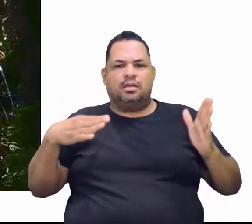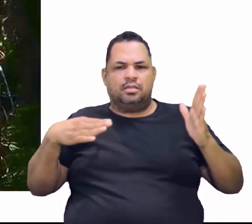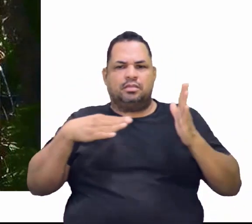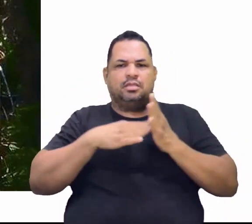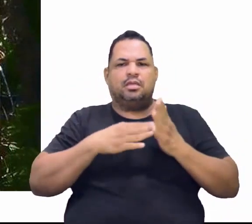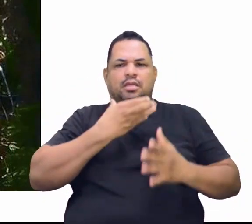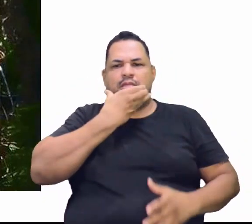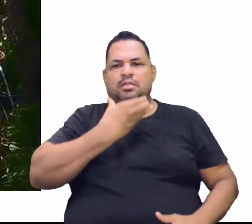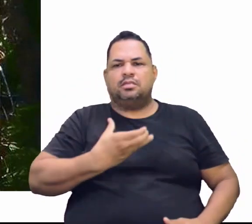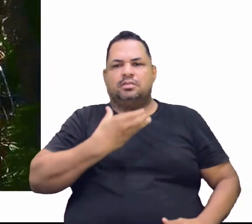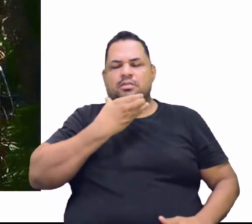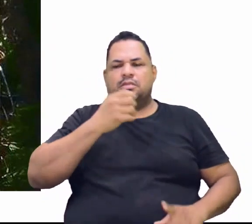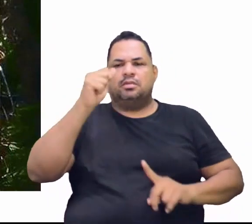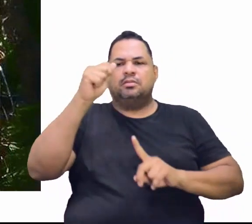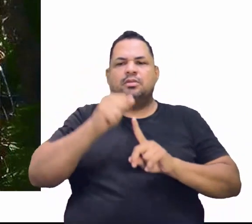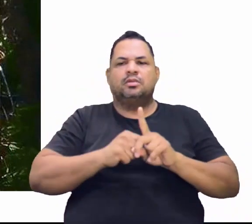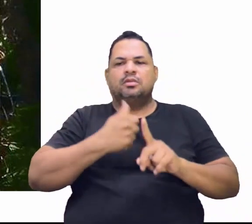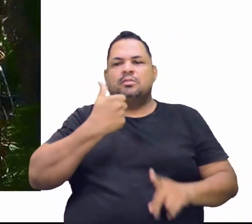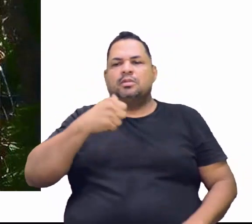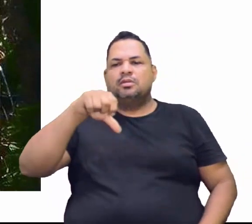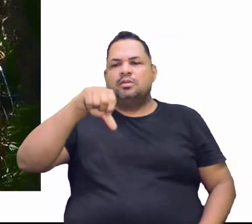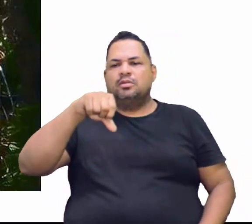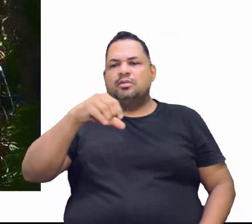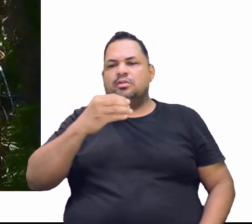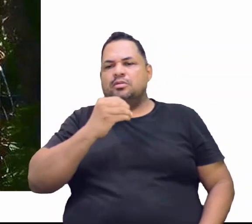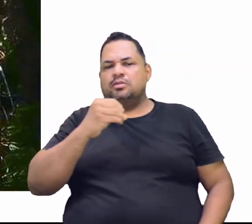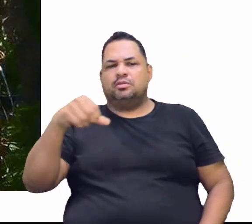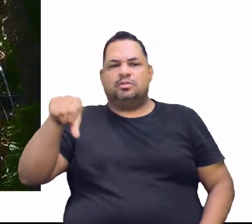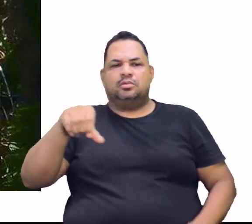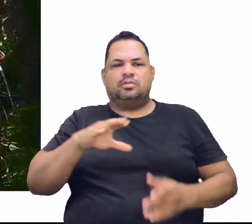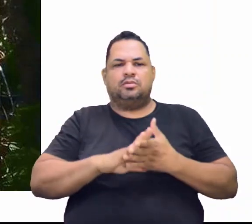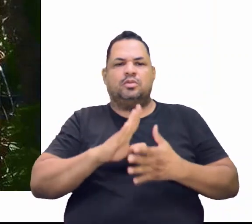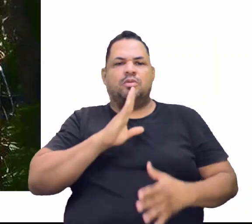dezembro de 1909, o reconhecimento foi de